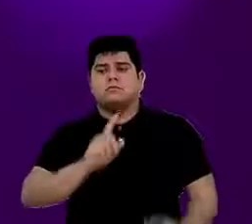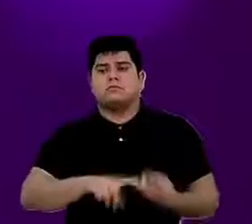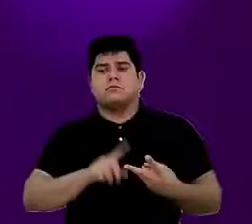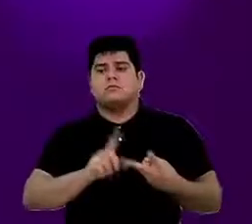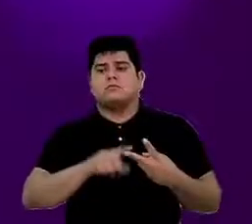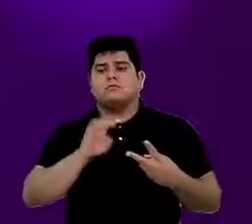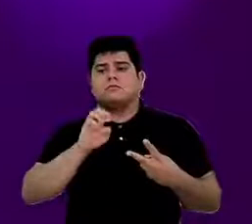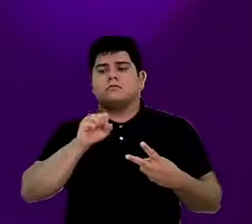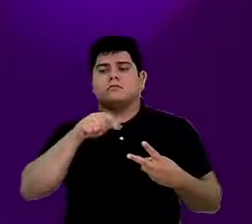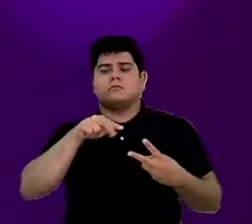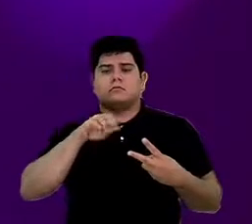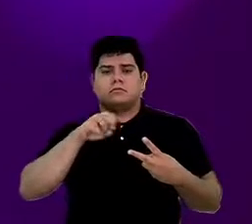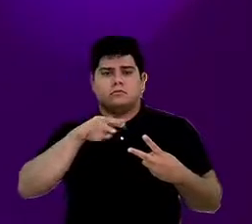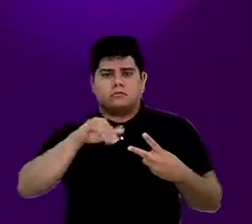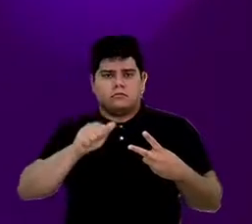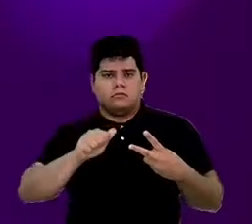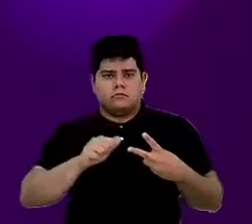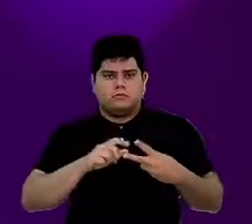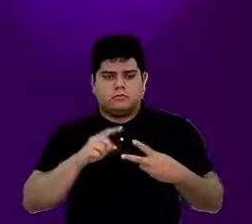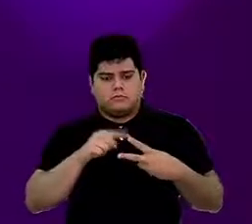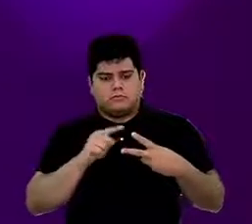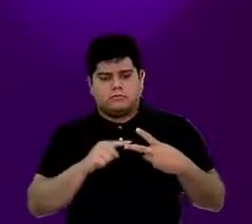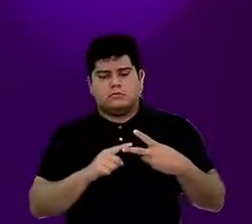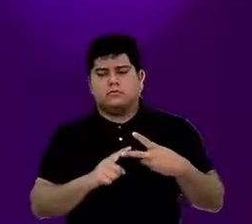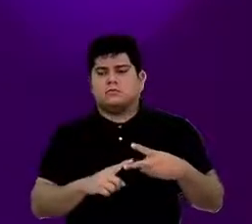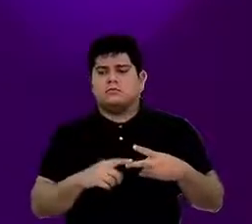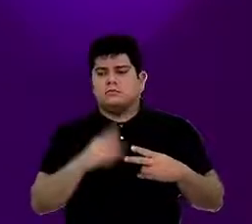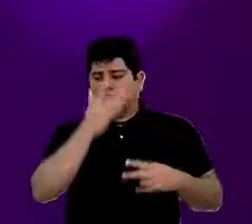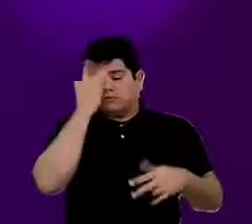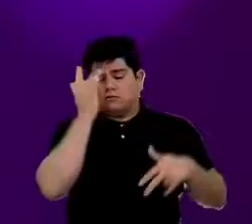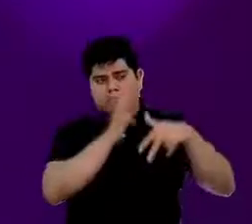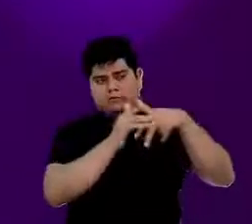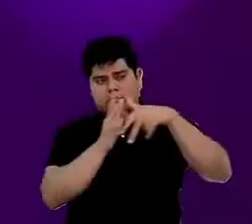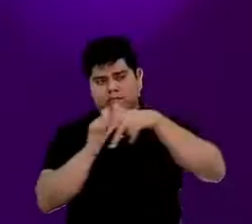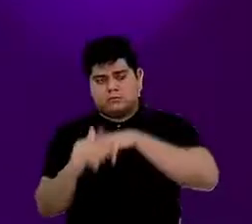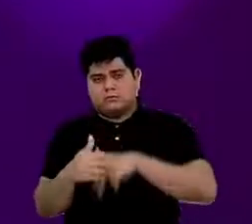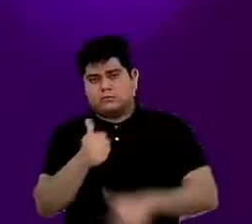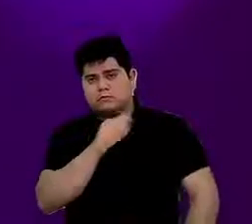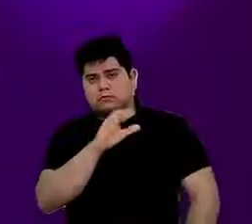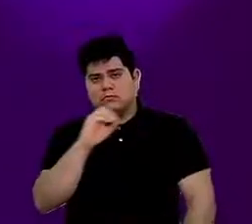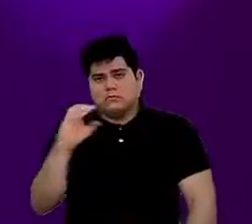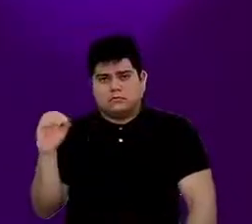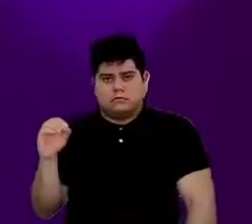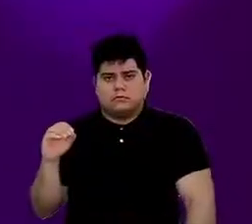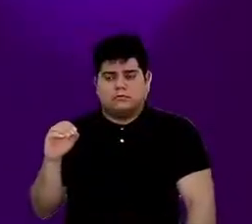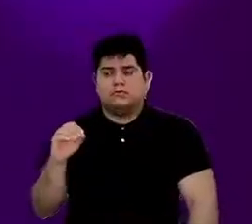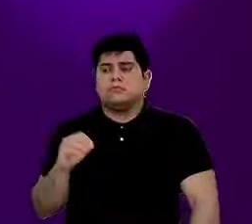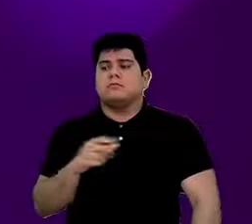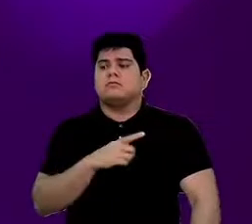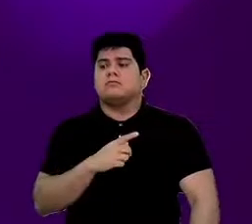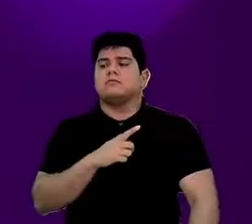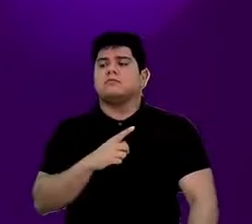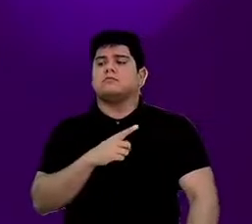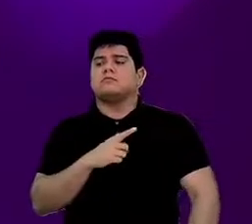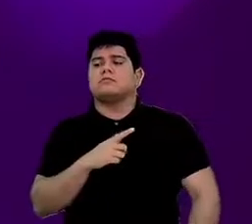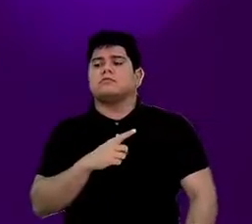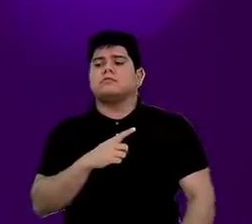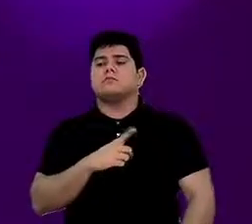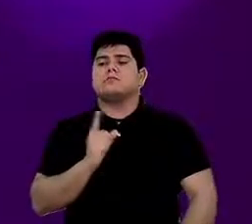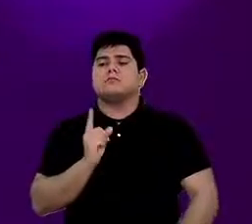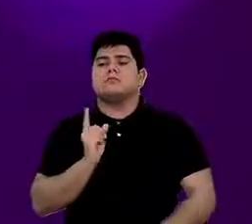isquemia balanceada. Desses primeiros 100 pacientes que a gente fez a análise da reserva de fluxo, a gente